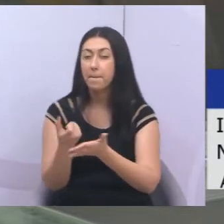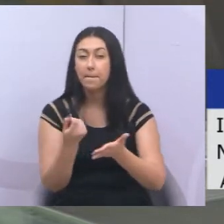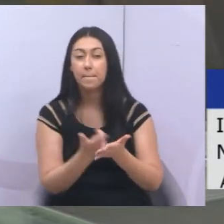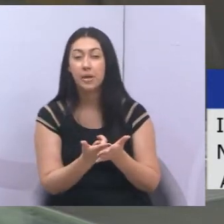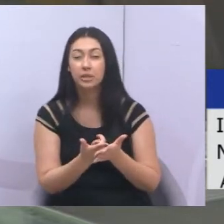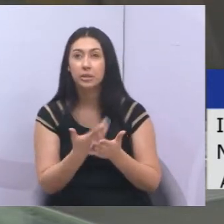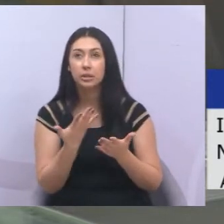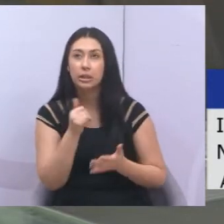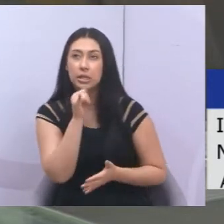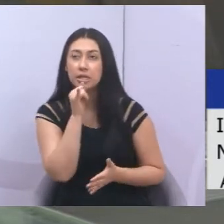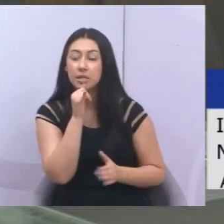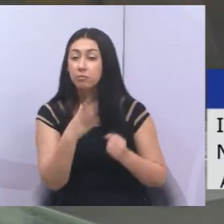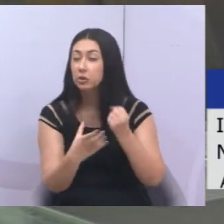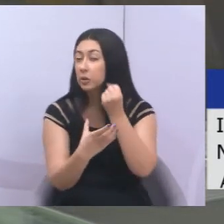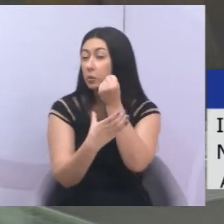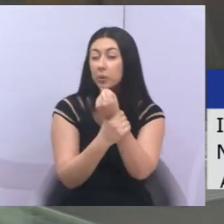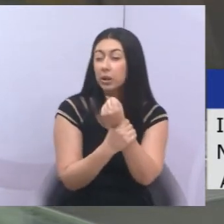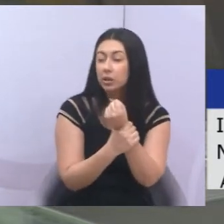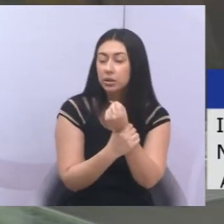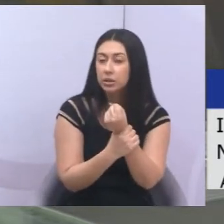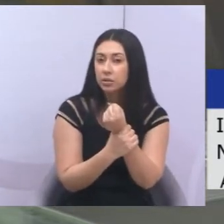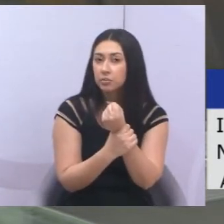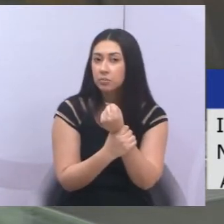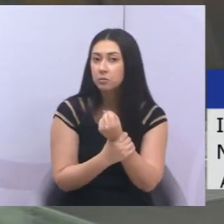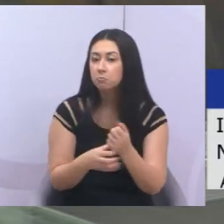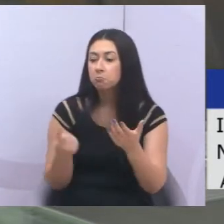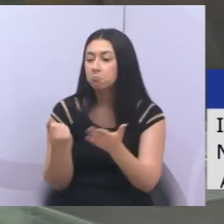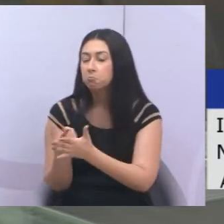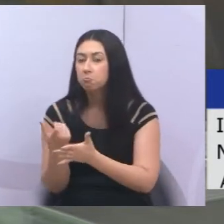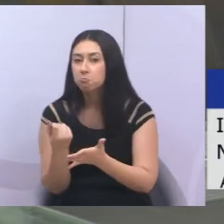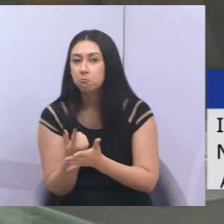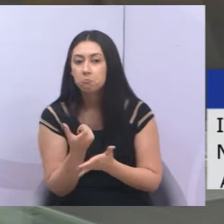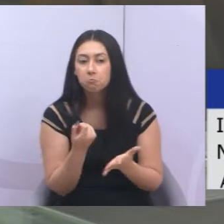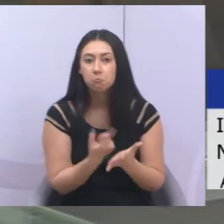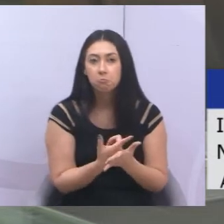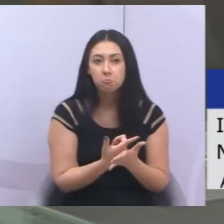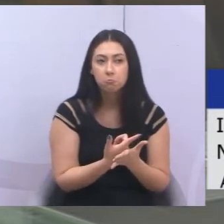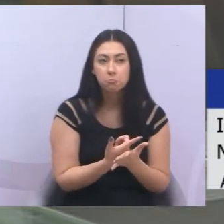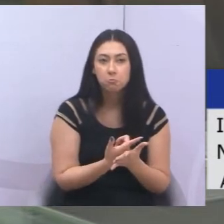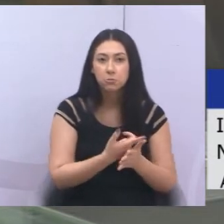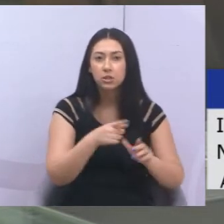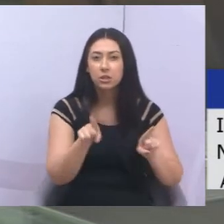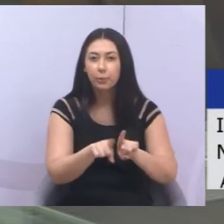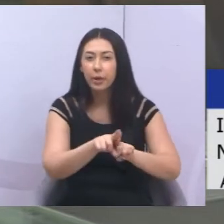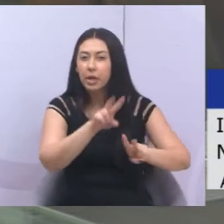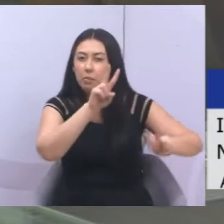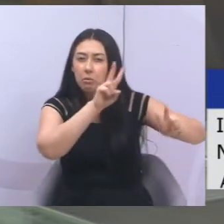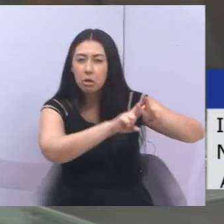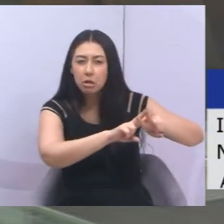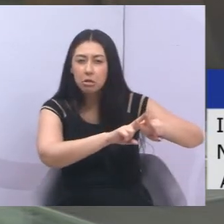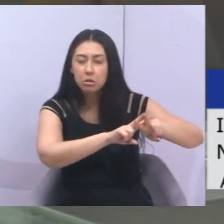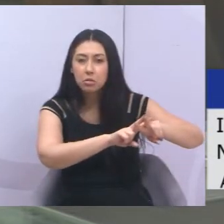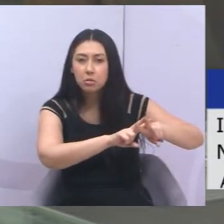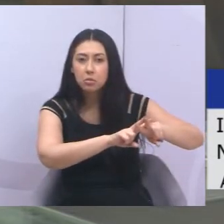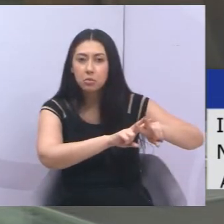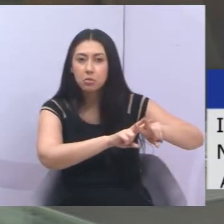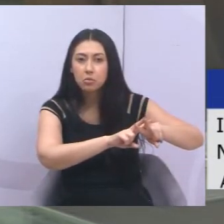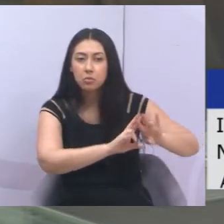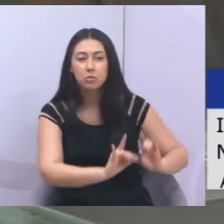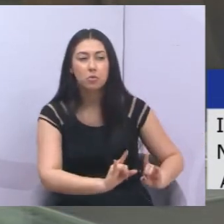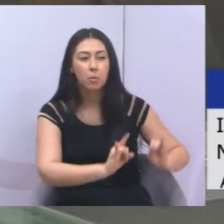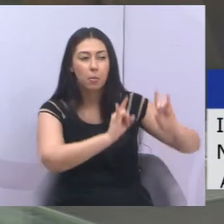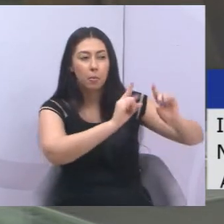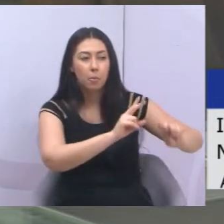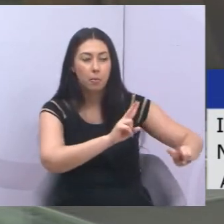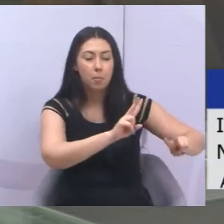segurança pública, tudo que é gasto hoje em segurança pública, gasto em presídios para manter os presos ali